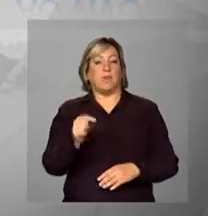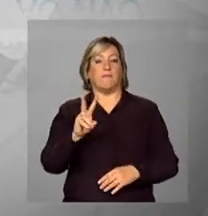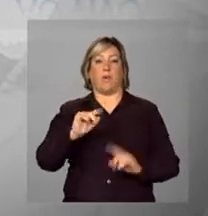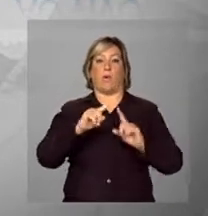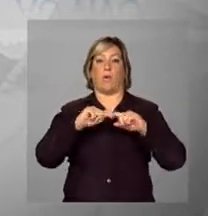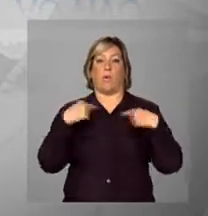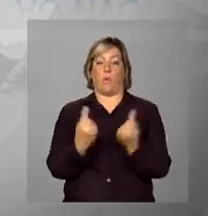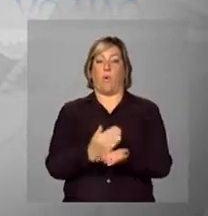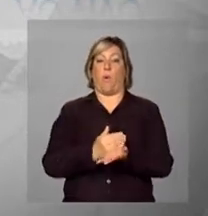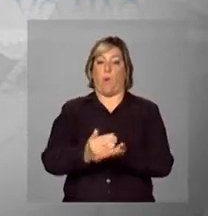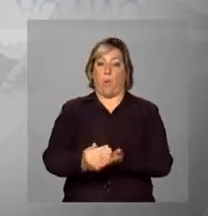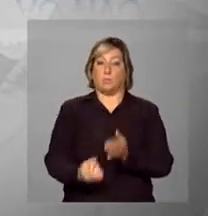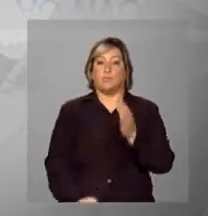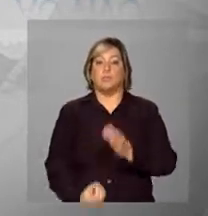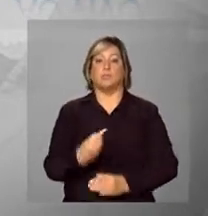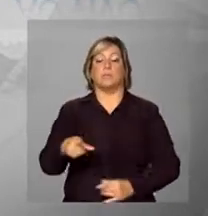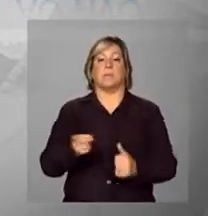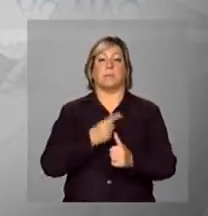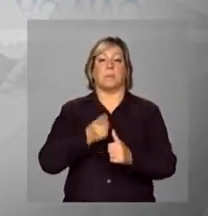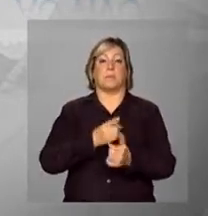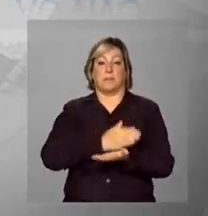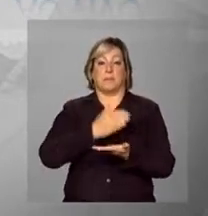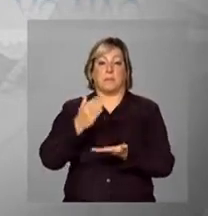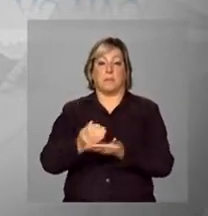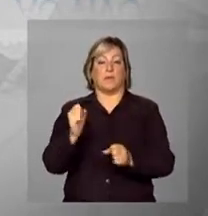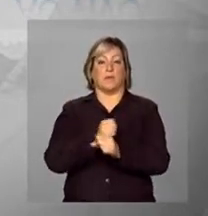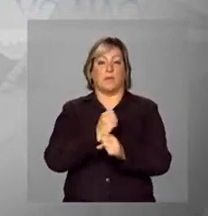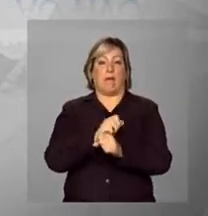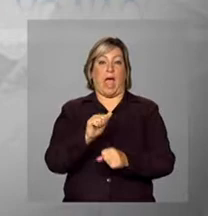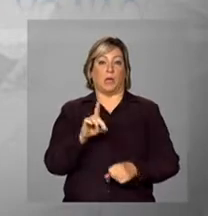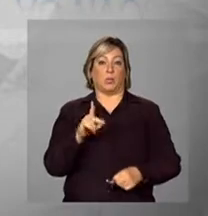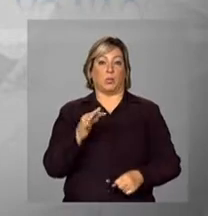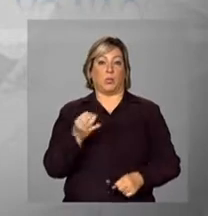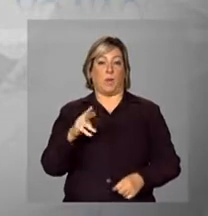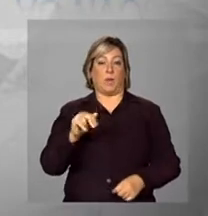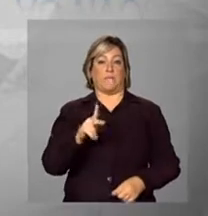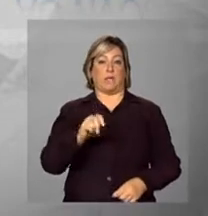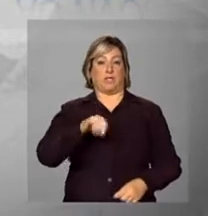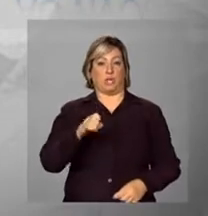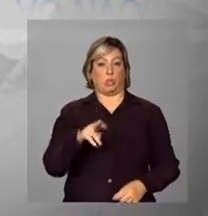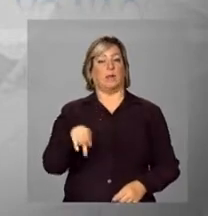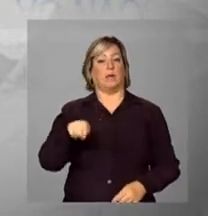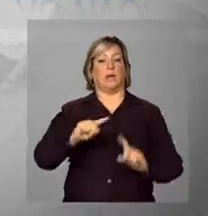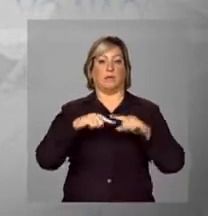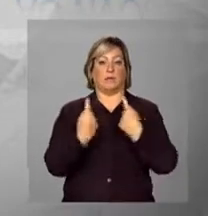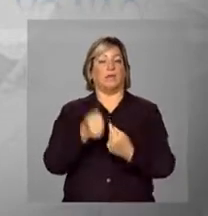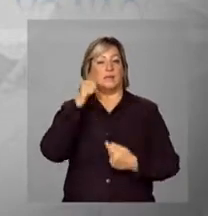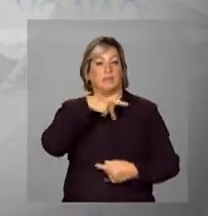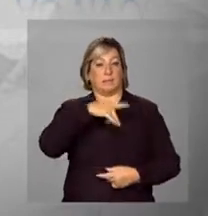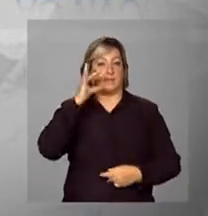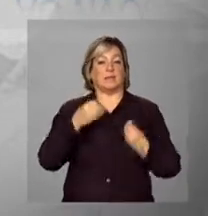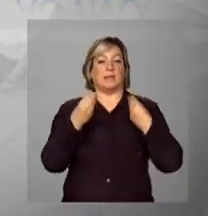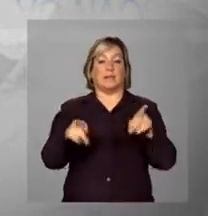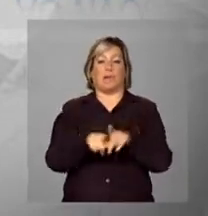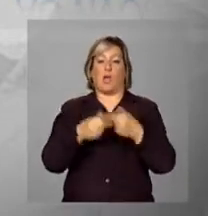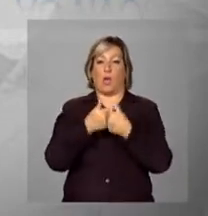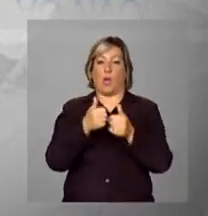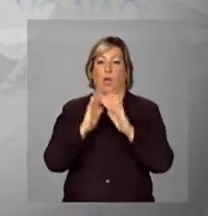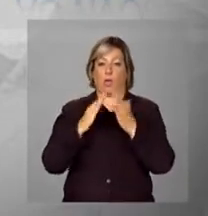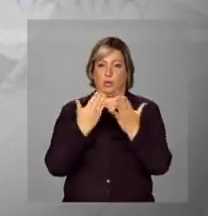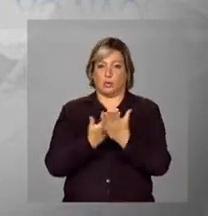uma cerimônia de inauguração do primeiro trecho da Doutora do pageu nessa cerimônia ela também vai entregar ônibus